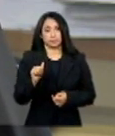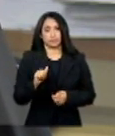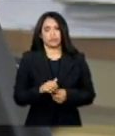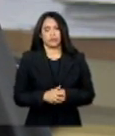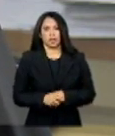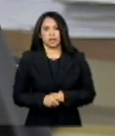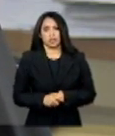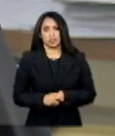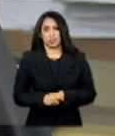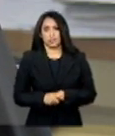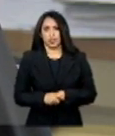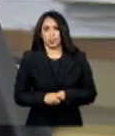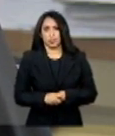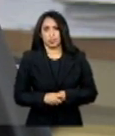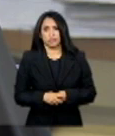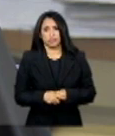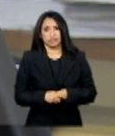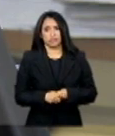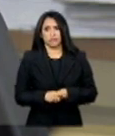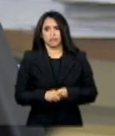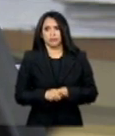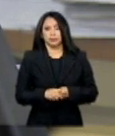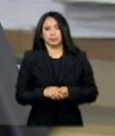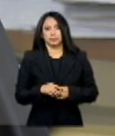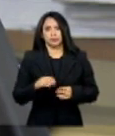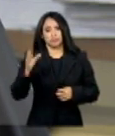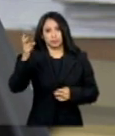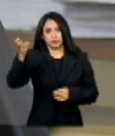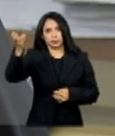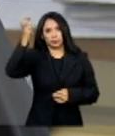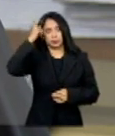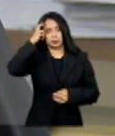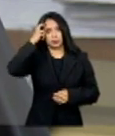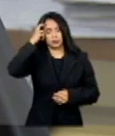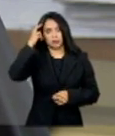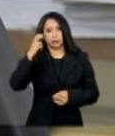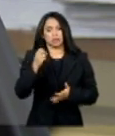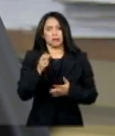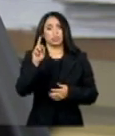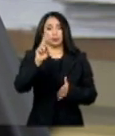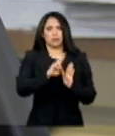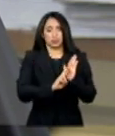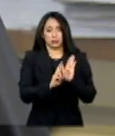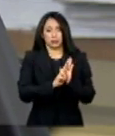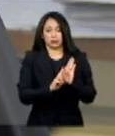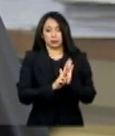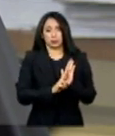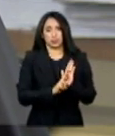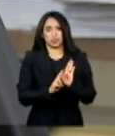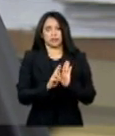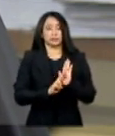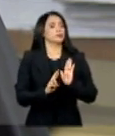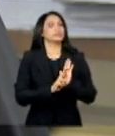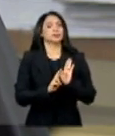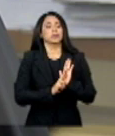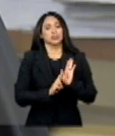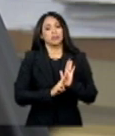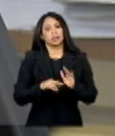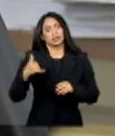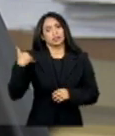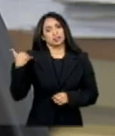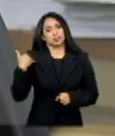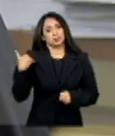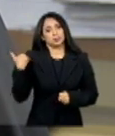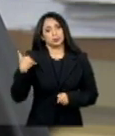segundas épocas e culturas deve-se estabelecer uma regra que qual acione a idade ea capacidade